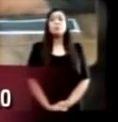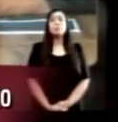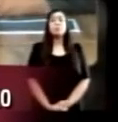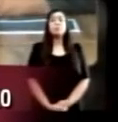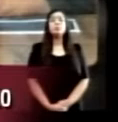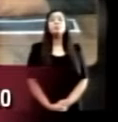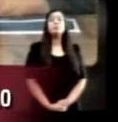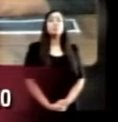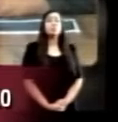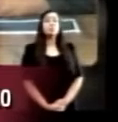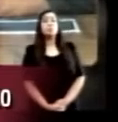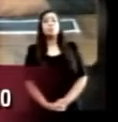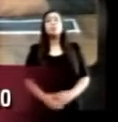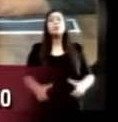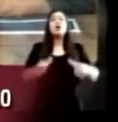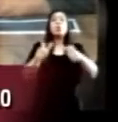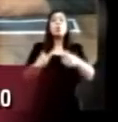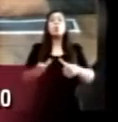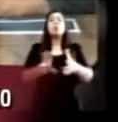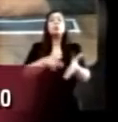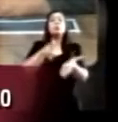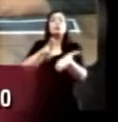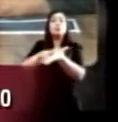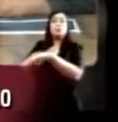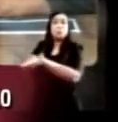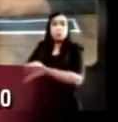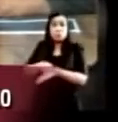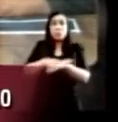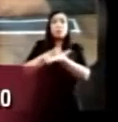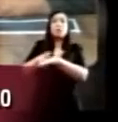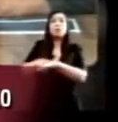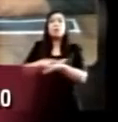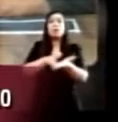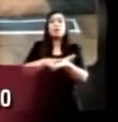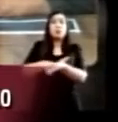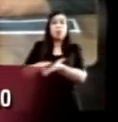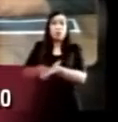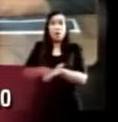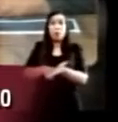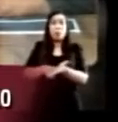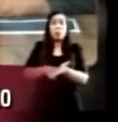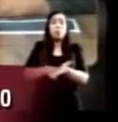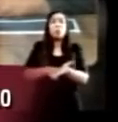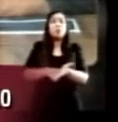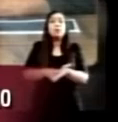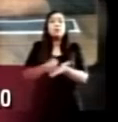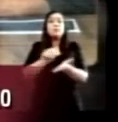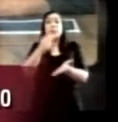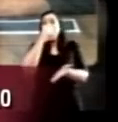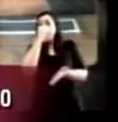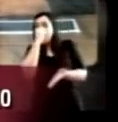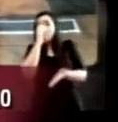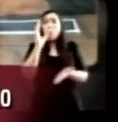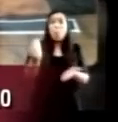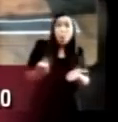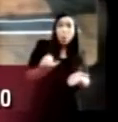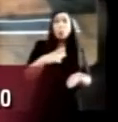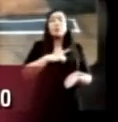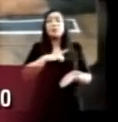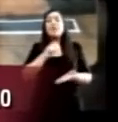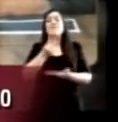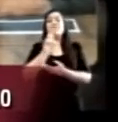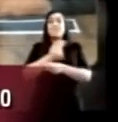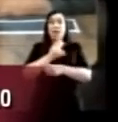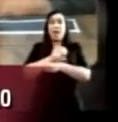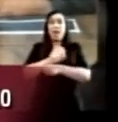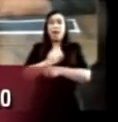ocupação hospitalar, que é uma preocupação tanto do comitê como de toda a cidade. Por quê? Porque, como vocês sabem, eu